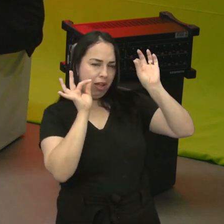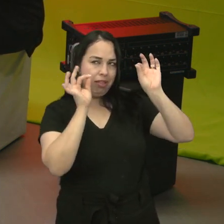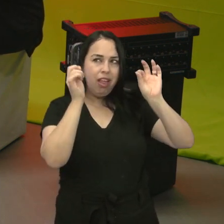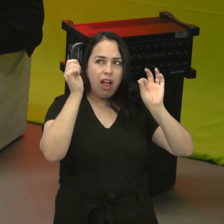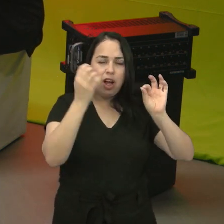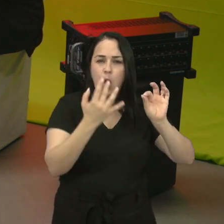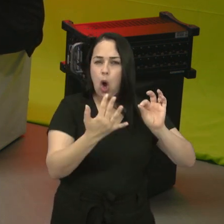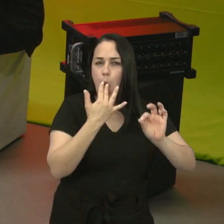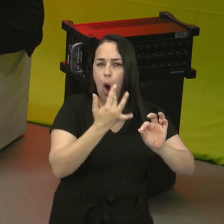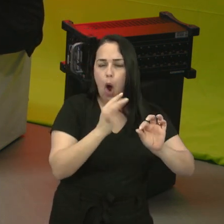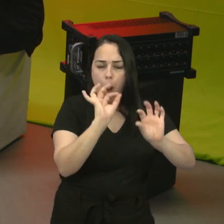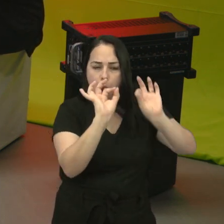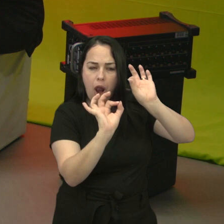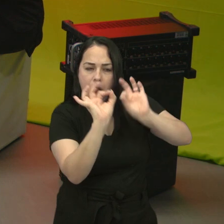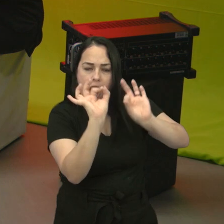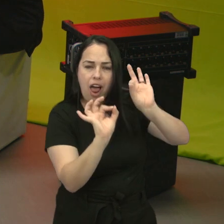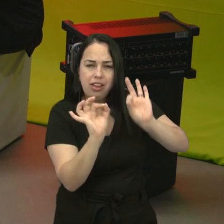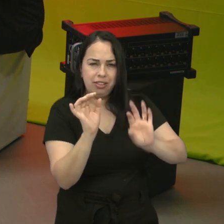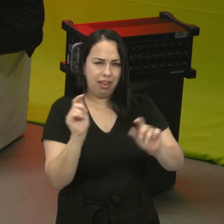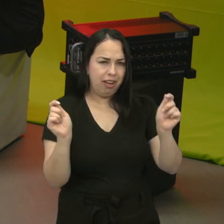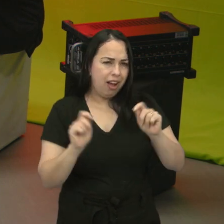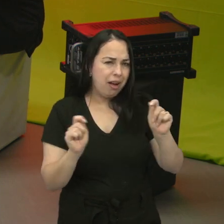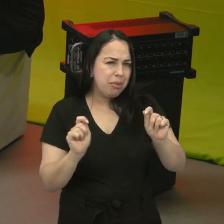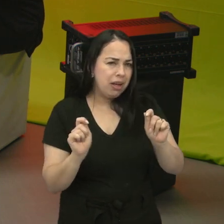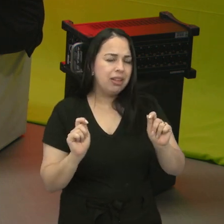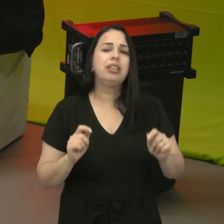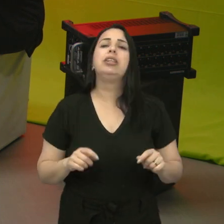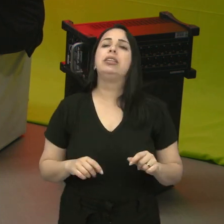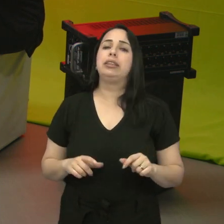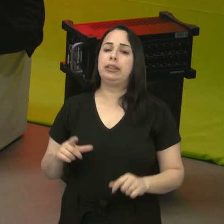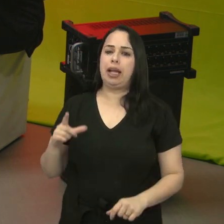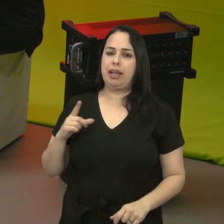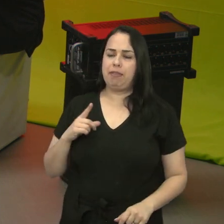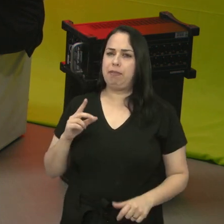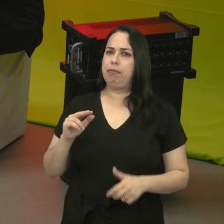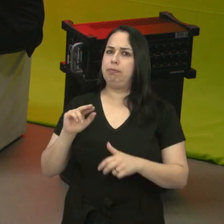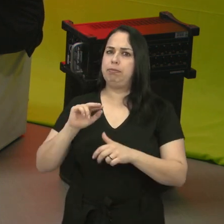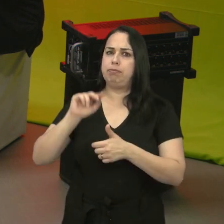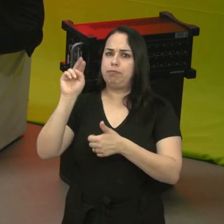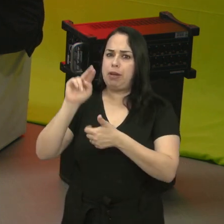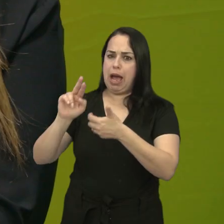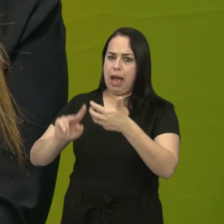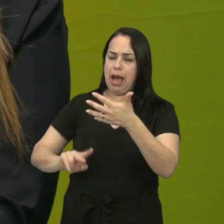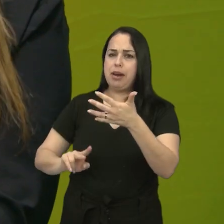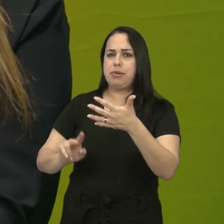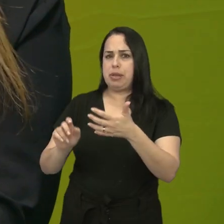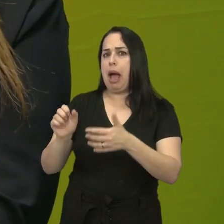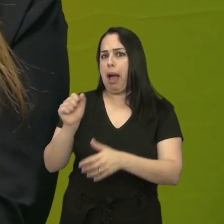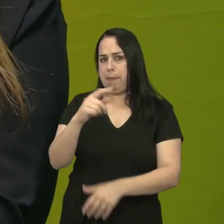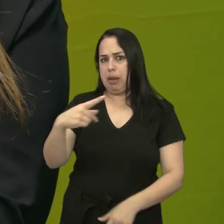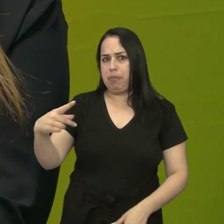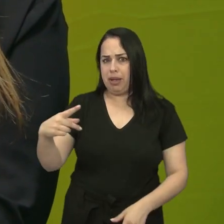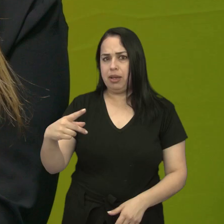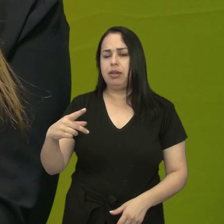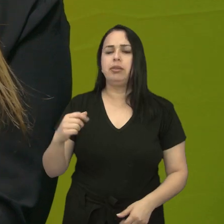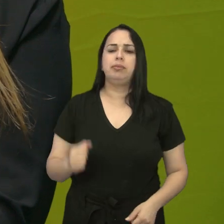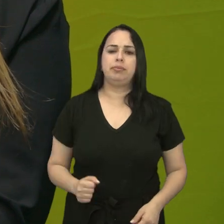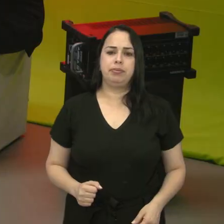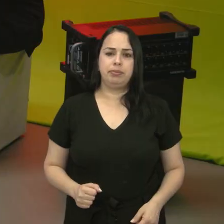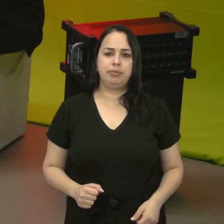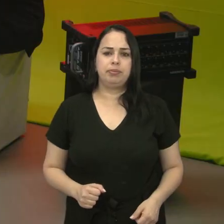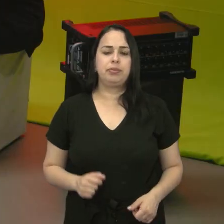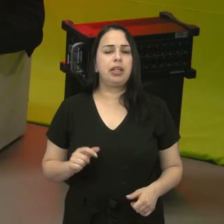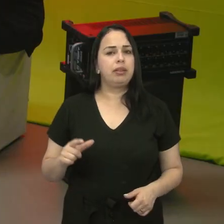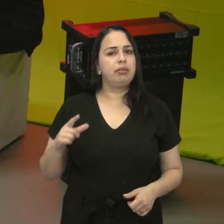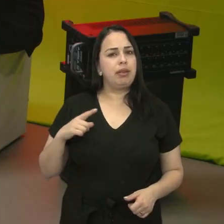Algumas cores, né? Tem como fazer isso pelo celular também, né? Tem vários aplicativos, né? Eu uso tanto no celular quanto no computador o Lightroom. Aí